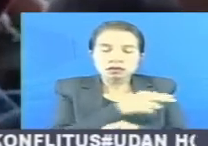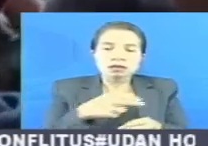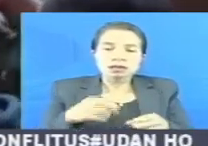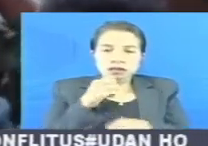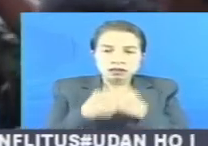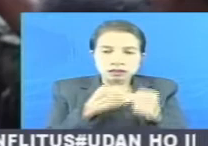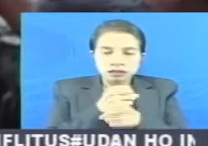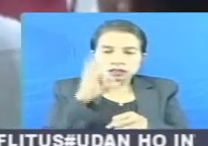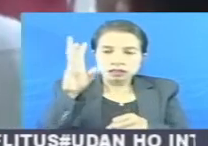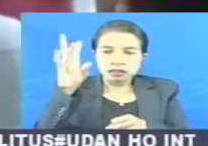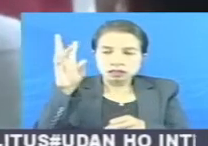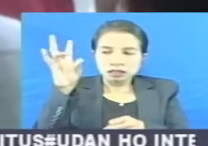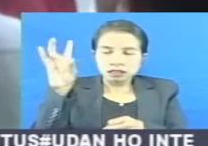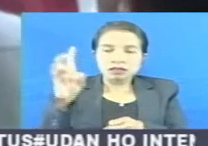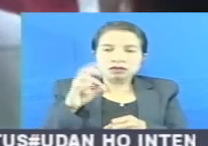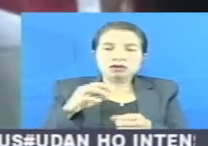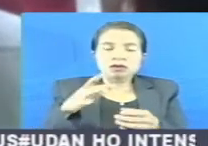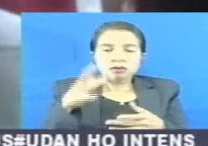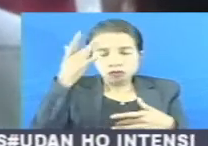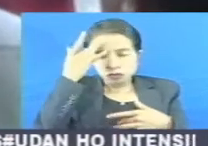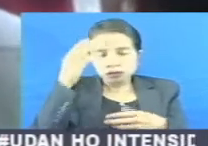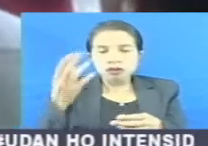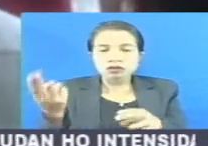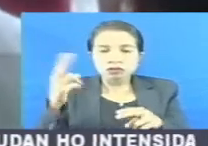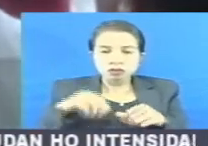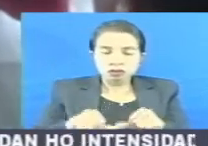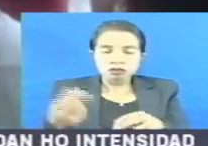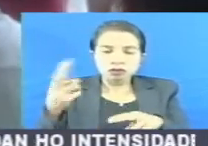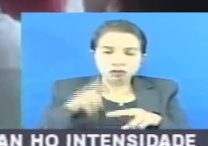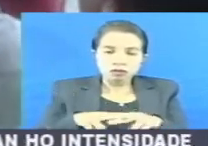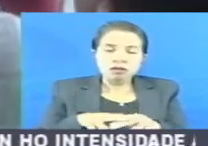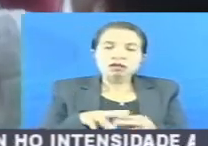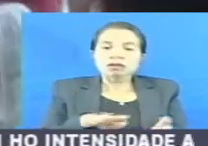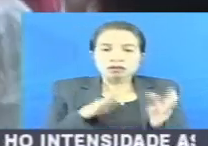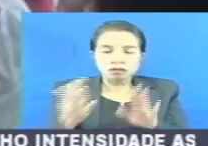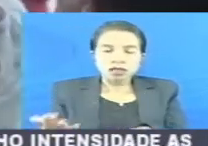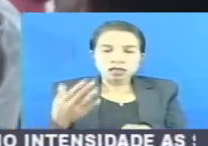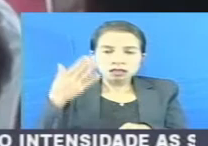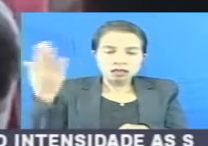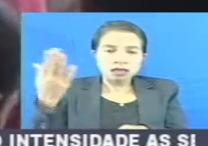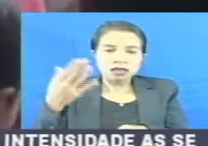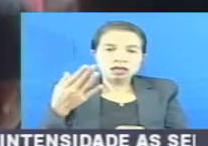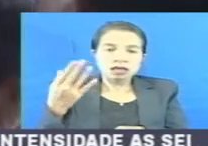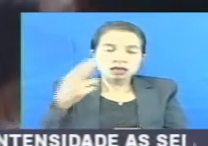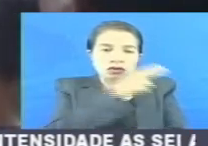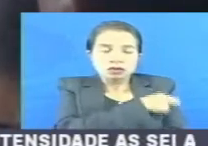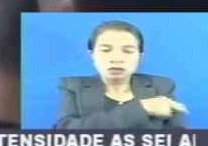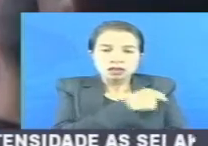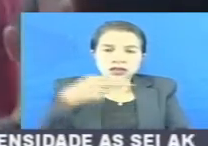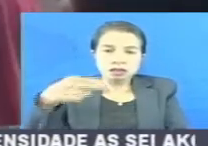tinang hitu no moras ne continua aumenta to hakotu ne vida i Hospital Nacional Guido